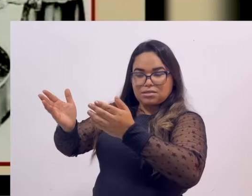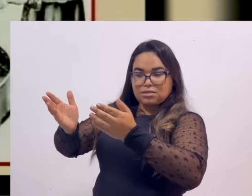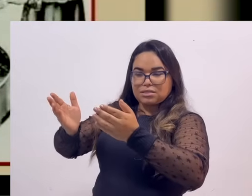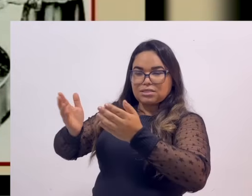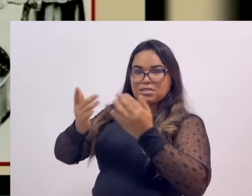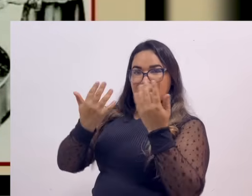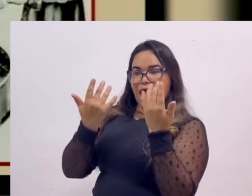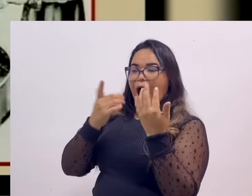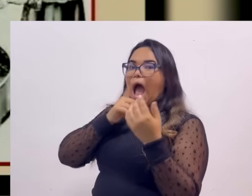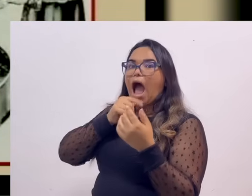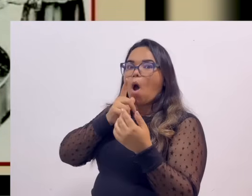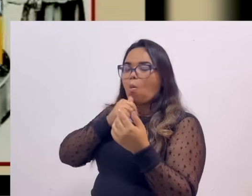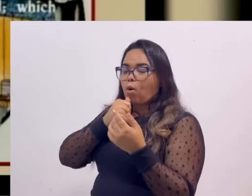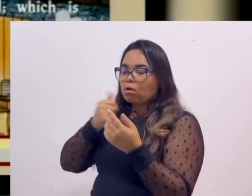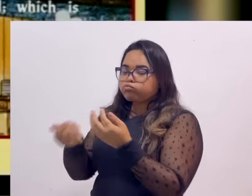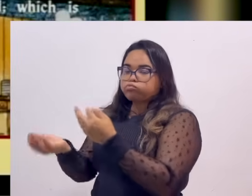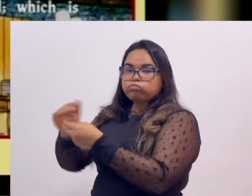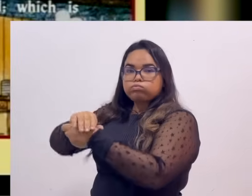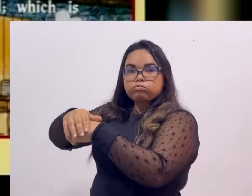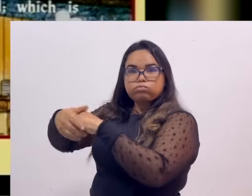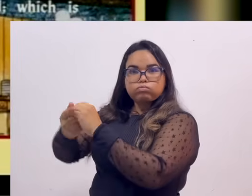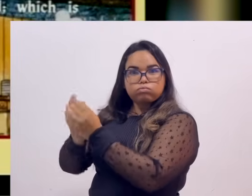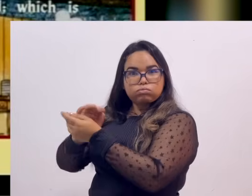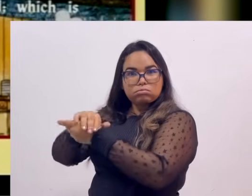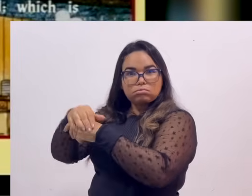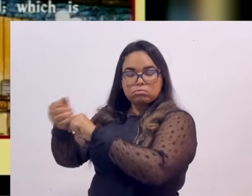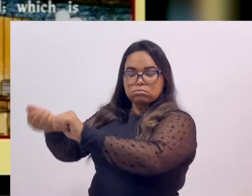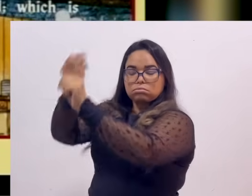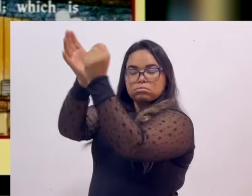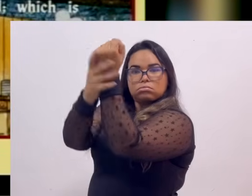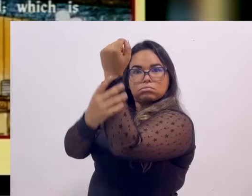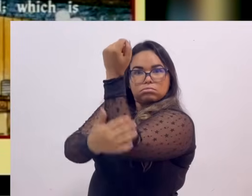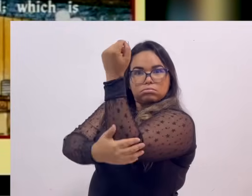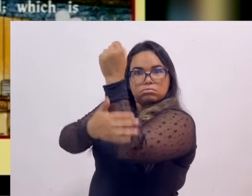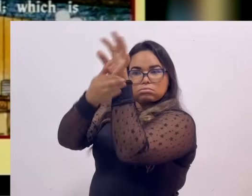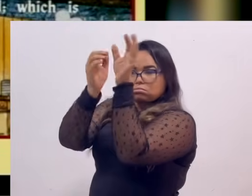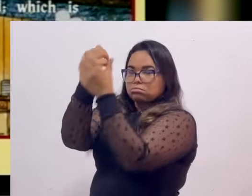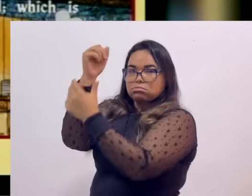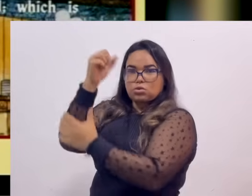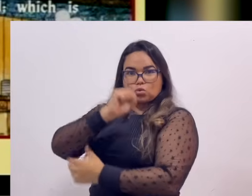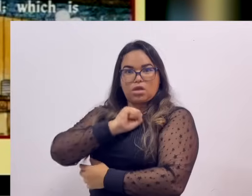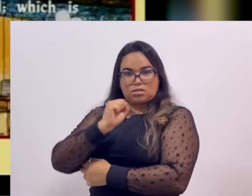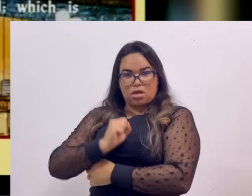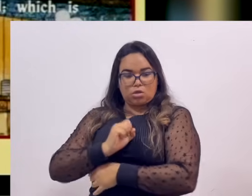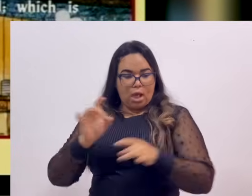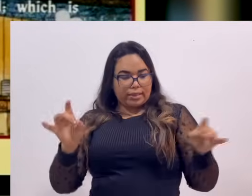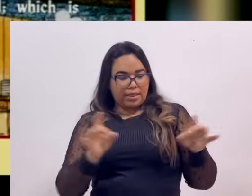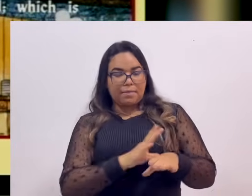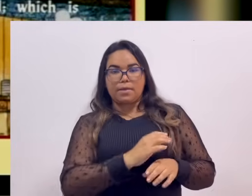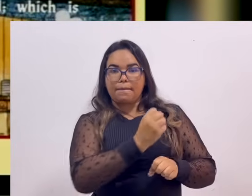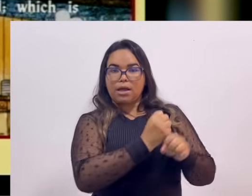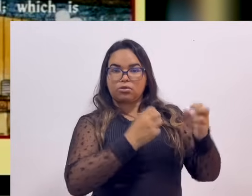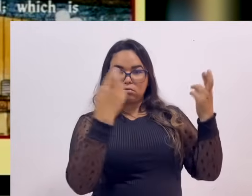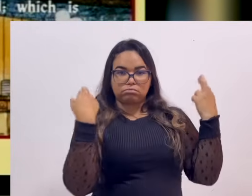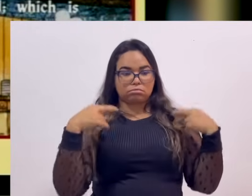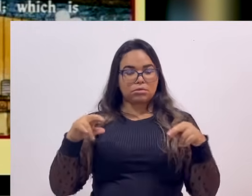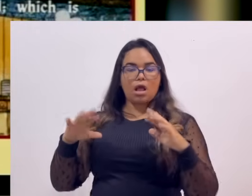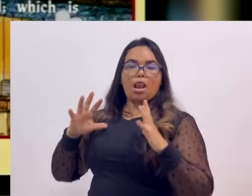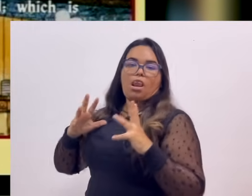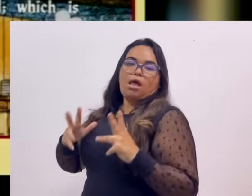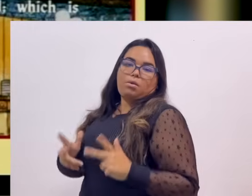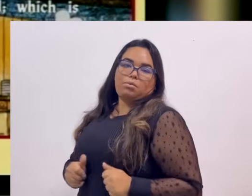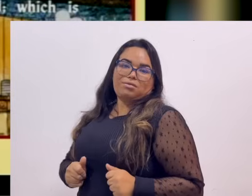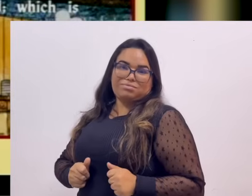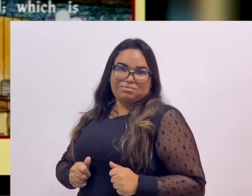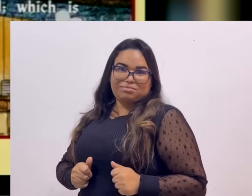representa a lavagem por água ali está e você se lavava na pia de metal o sacerdote fazia isso como um símbolo porque um